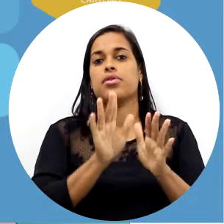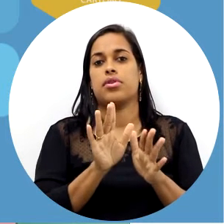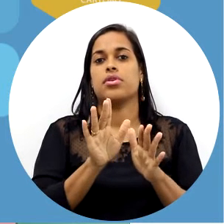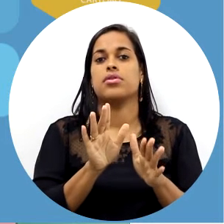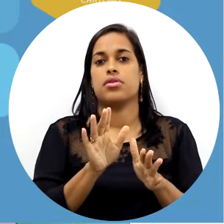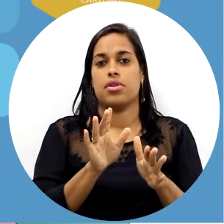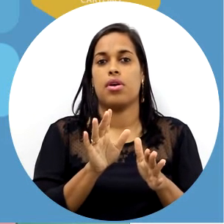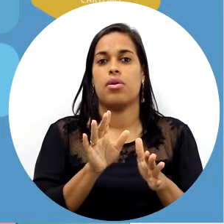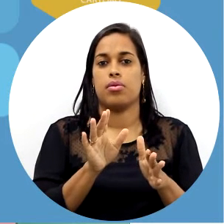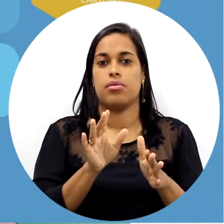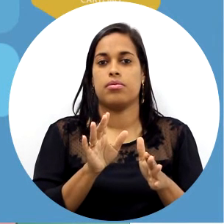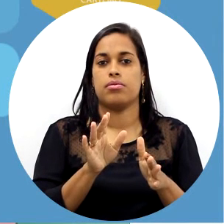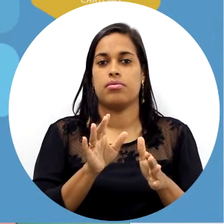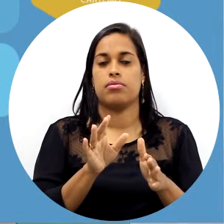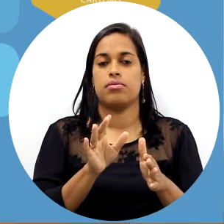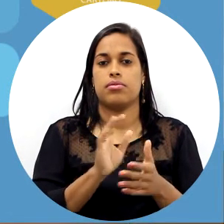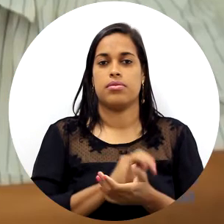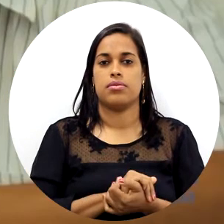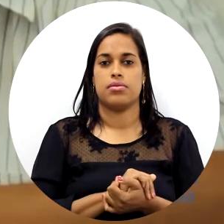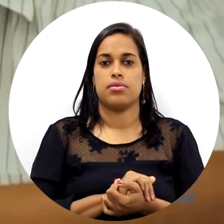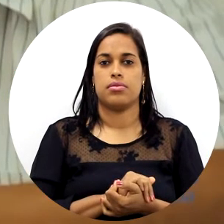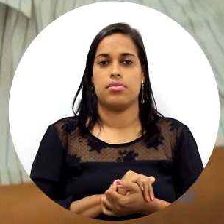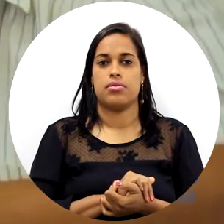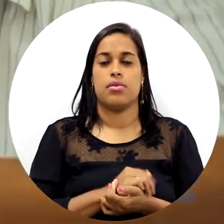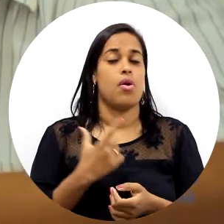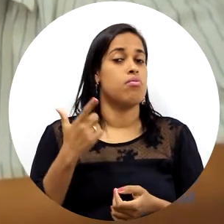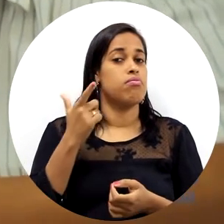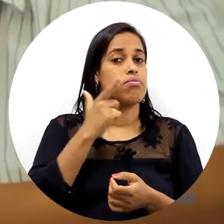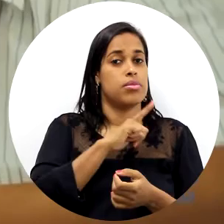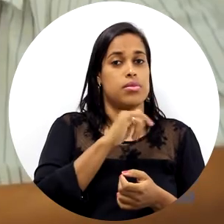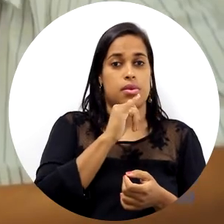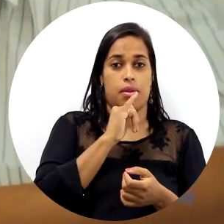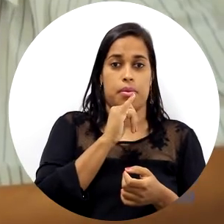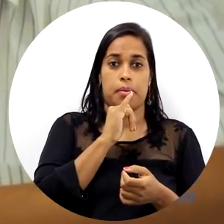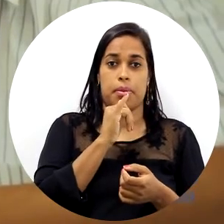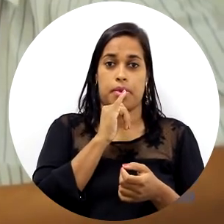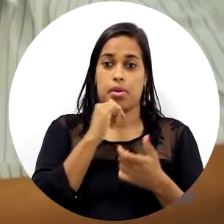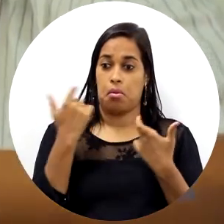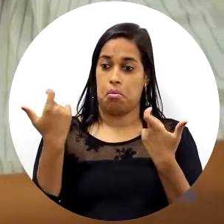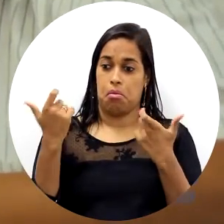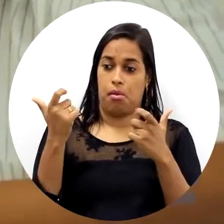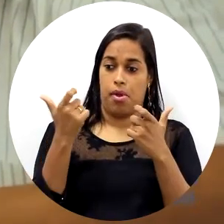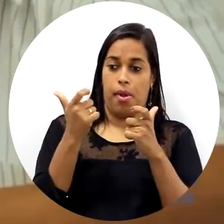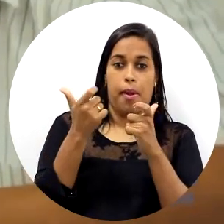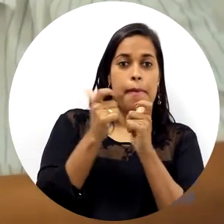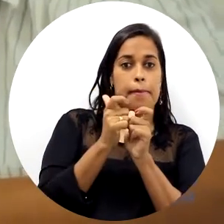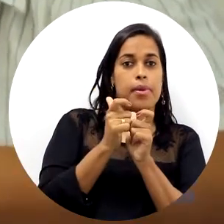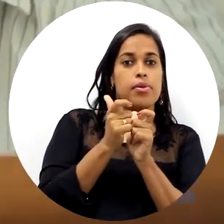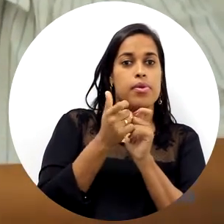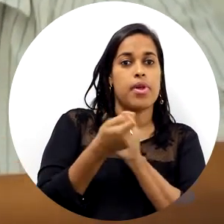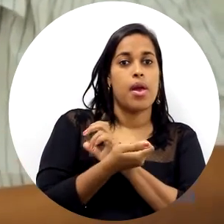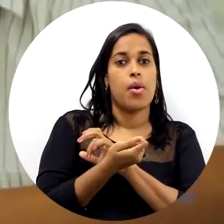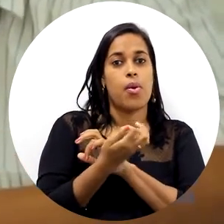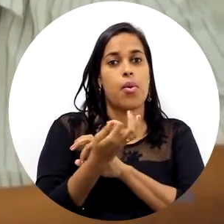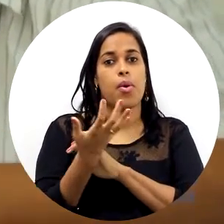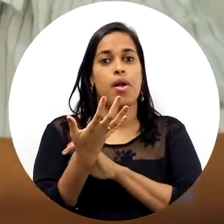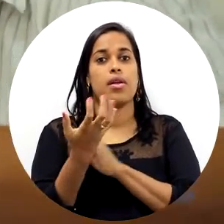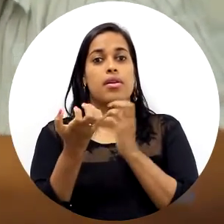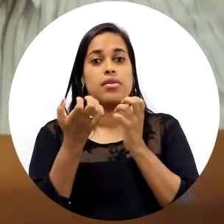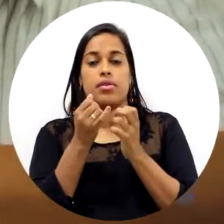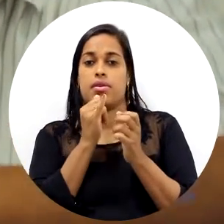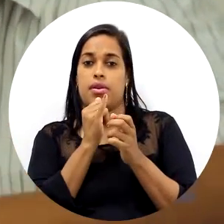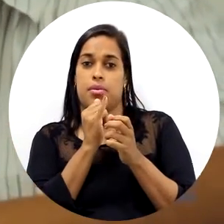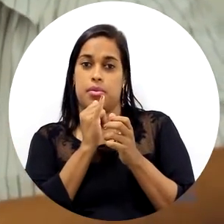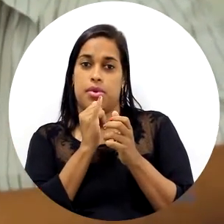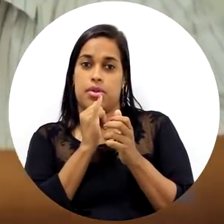consigo partir o problema em camadas, eu consigo diminuir a área onde eu